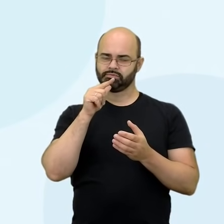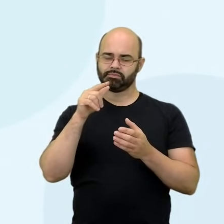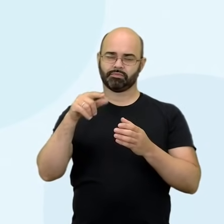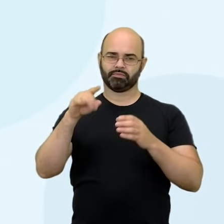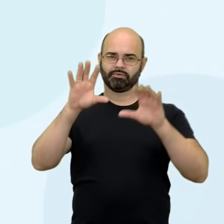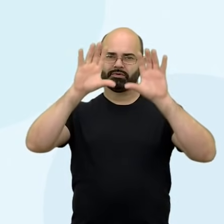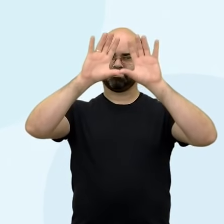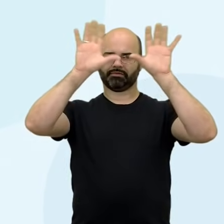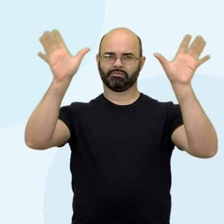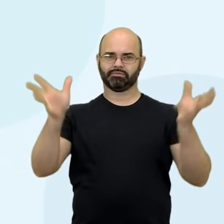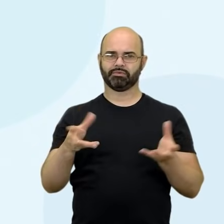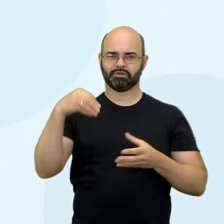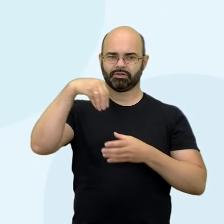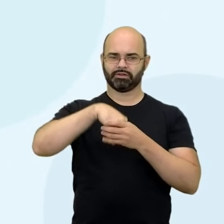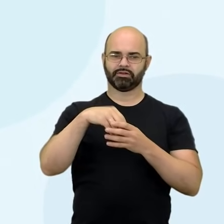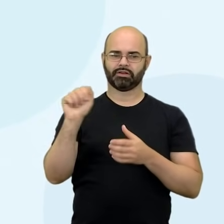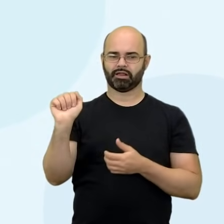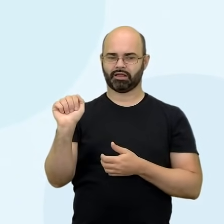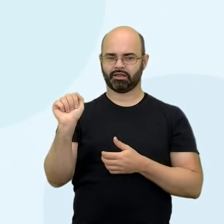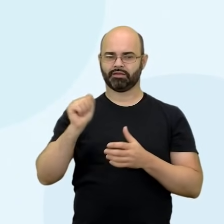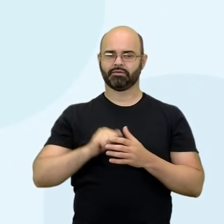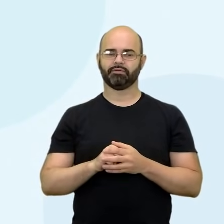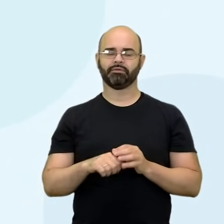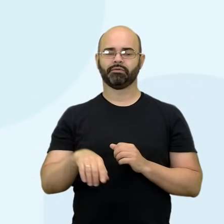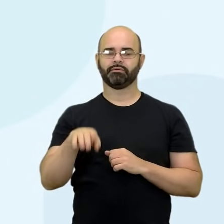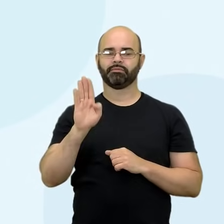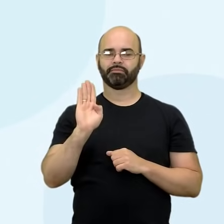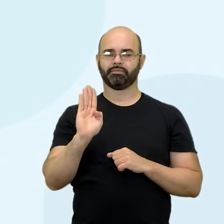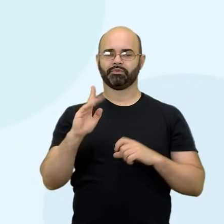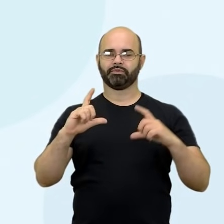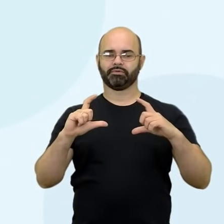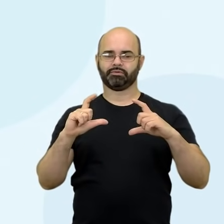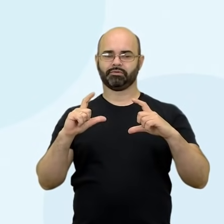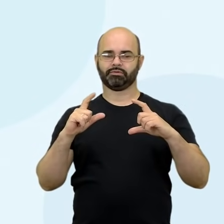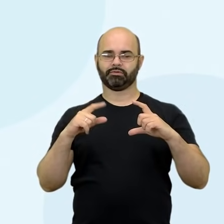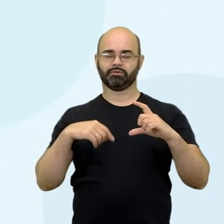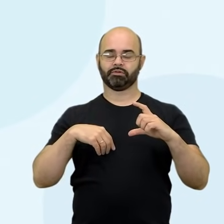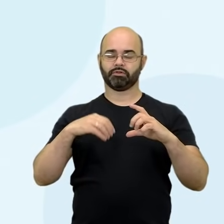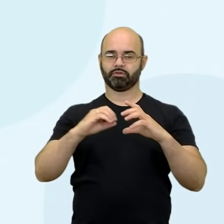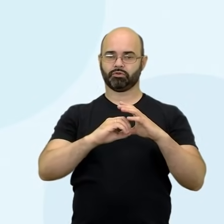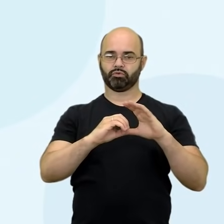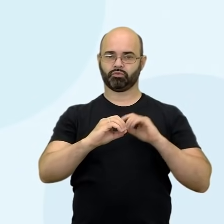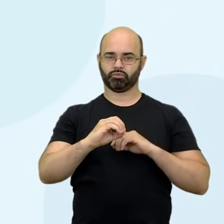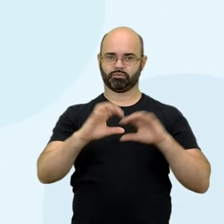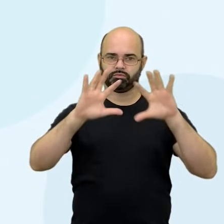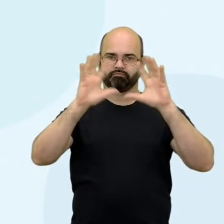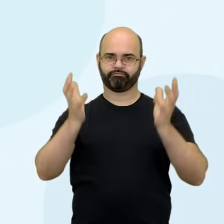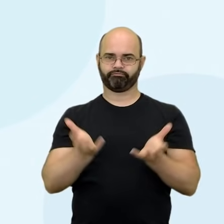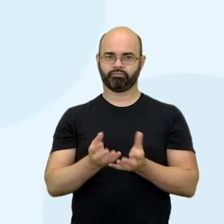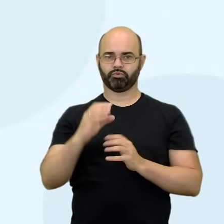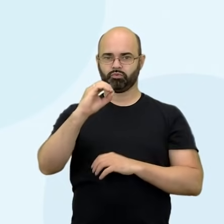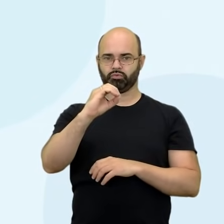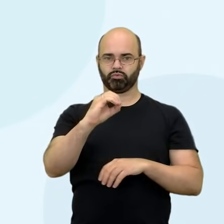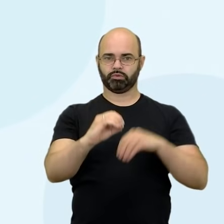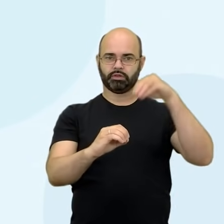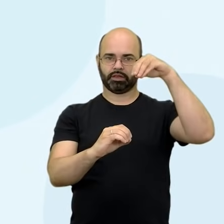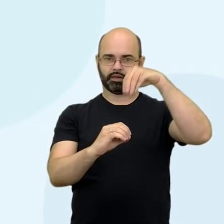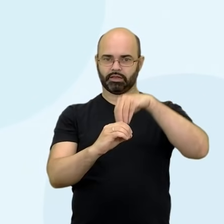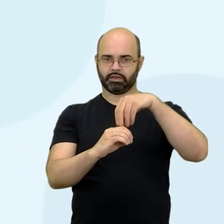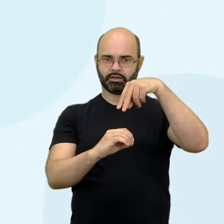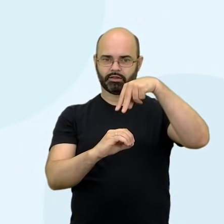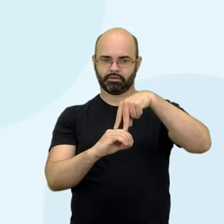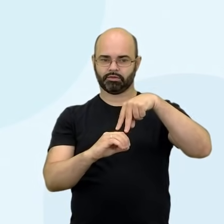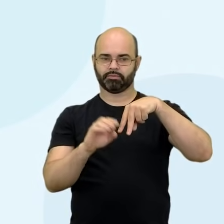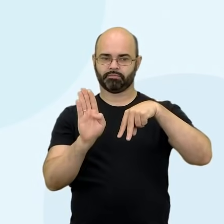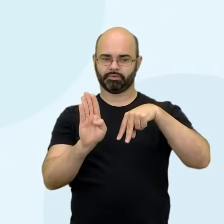na atmosfera é a lternativa se você acha que a gente vive ó em cima do núcleo é a